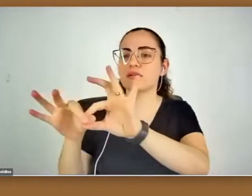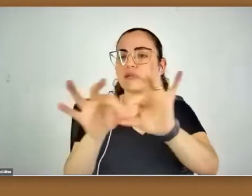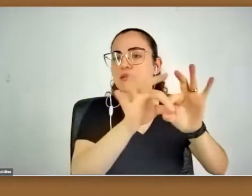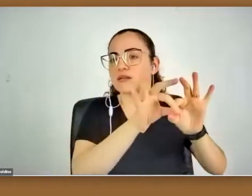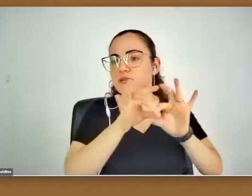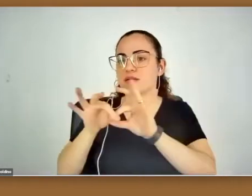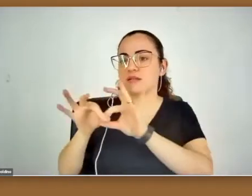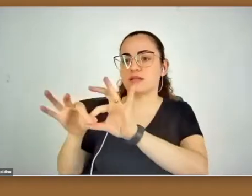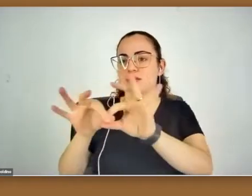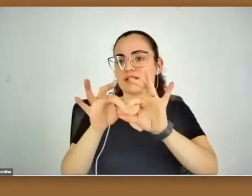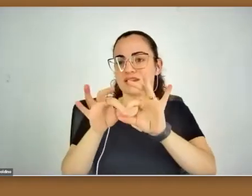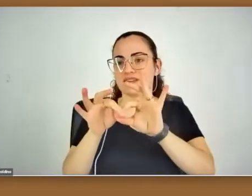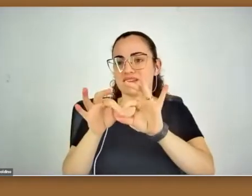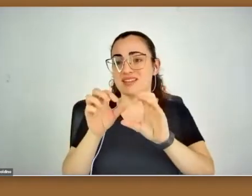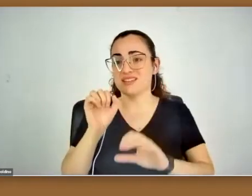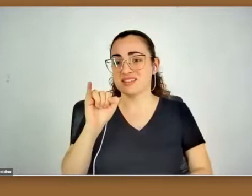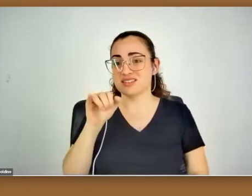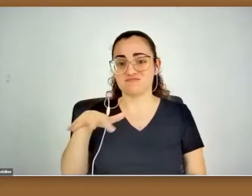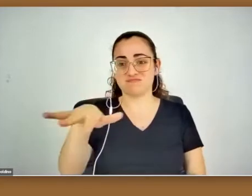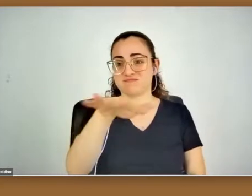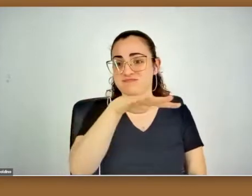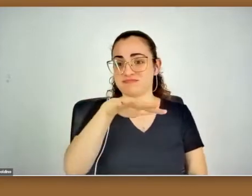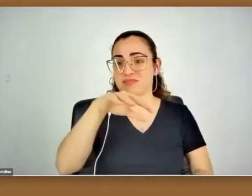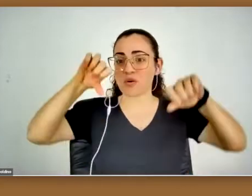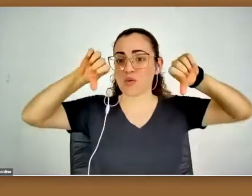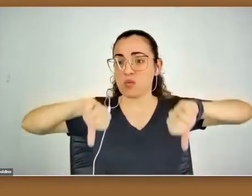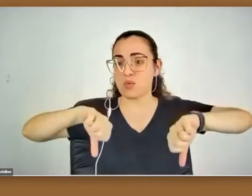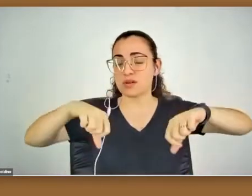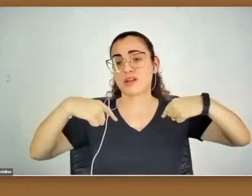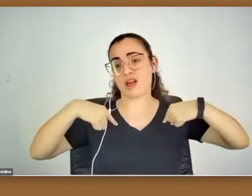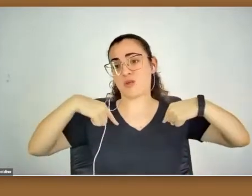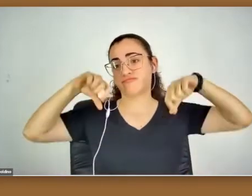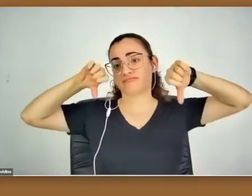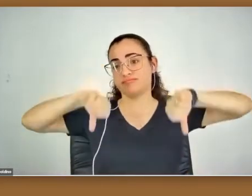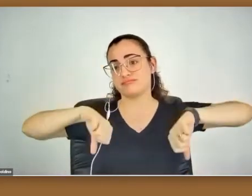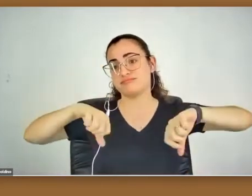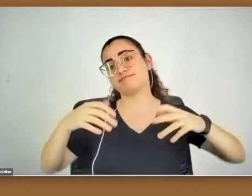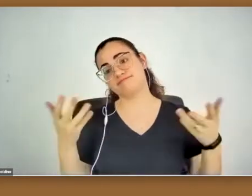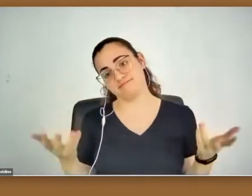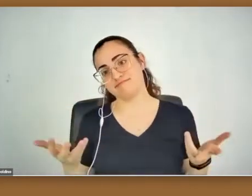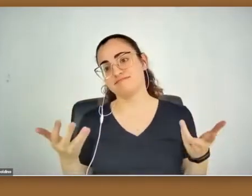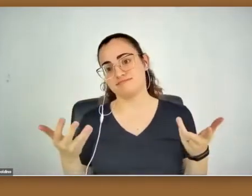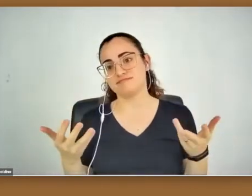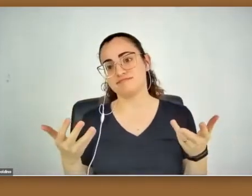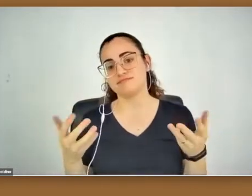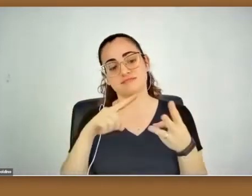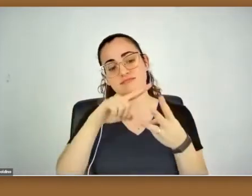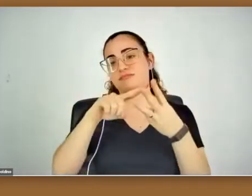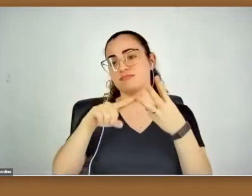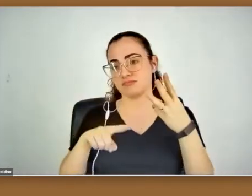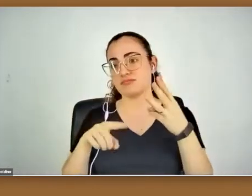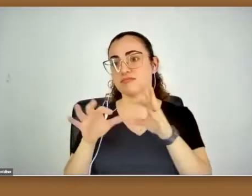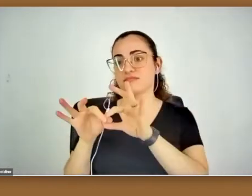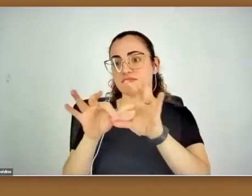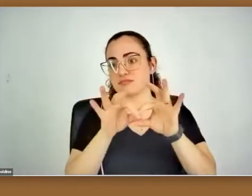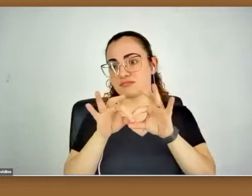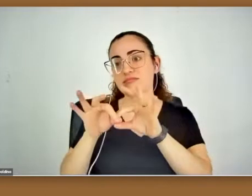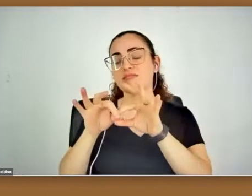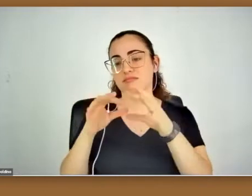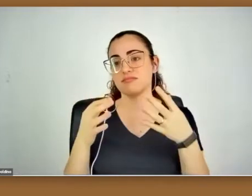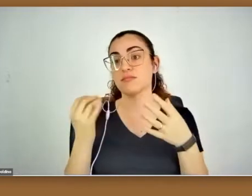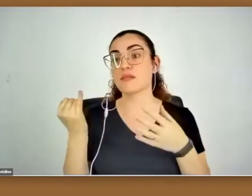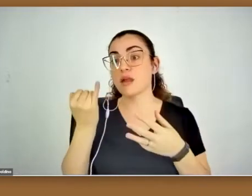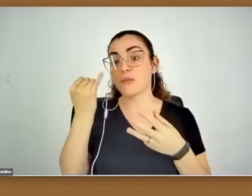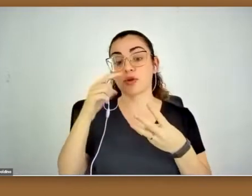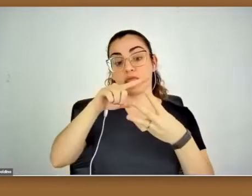elas são dependentes. Então, para a gente conseguir entender isso, no mosquito, inclusive a gente está falando de um animal, a gente também tem